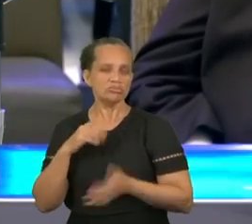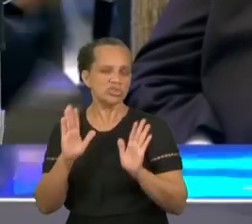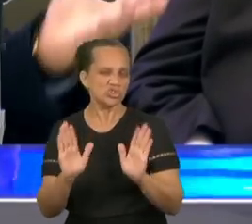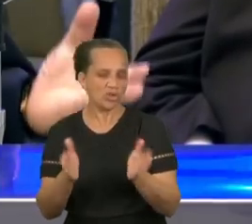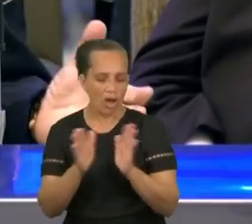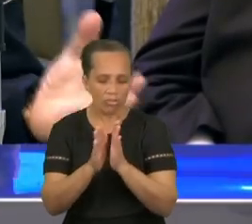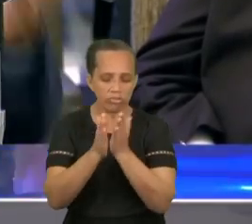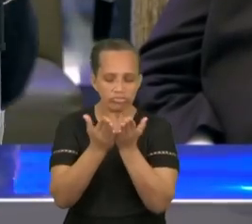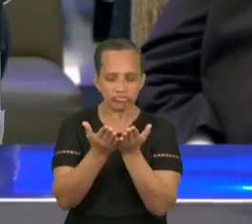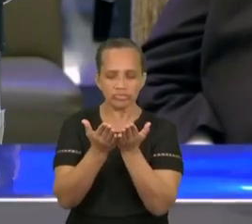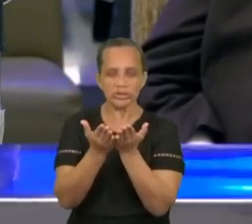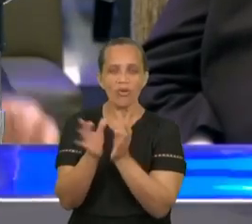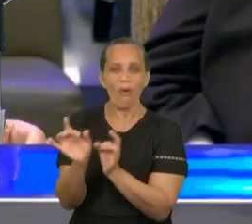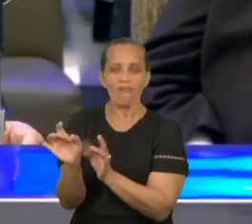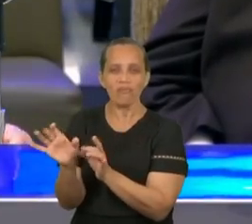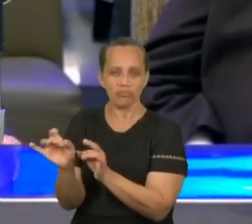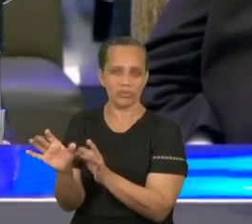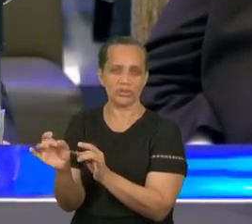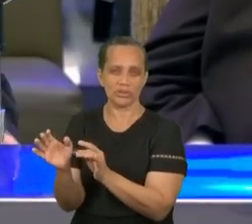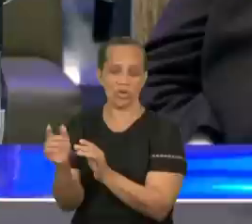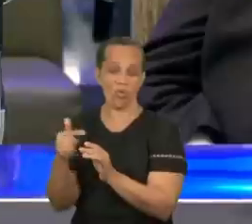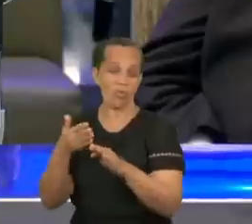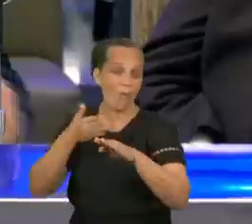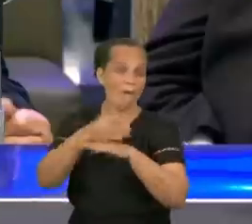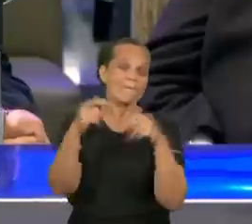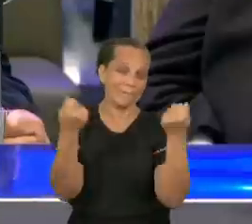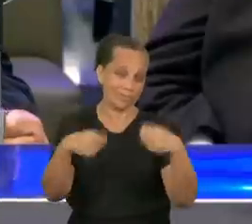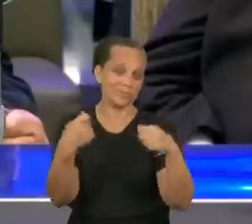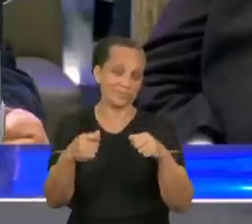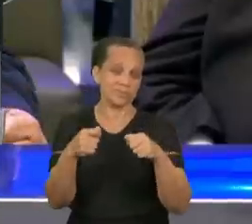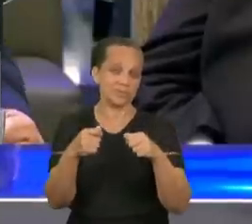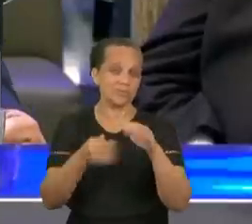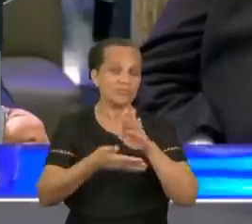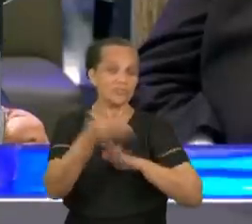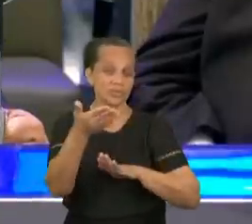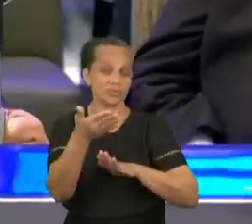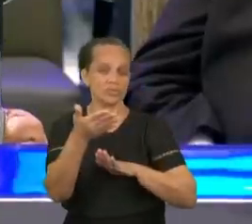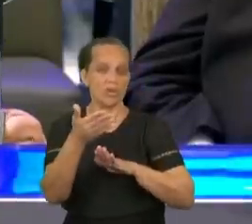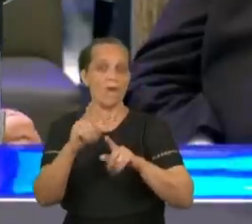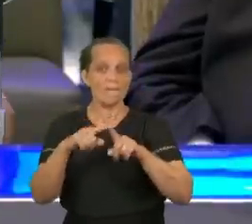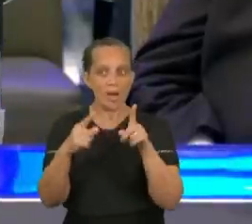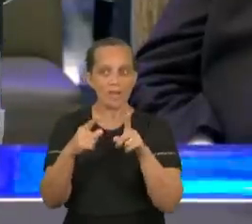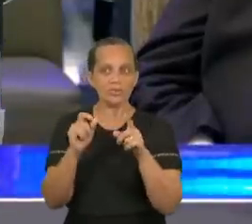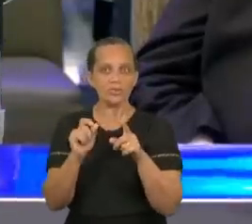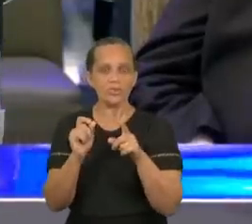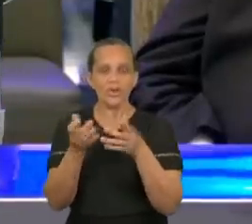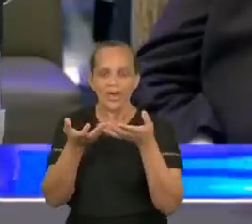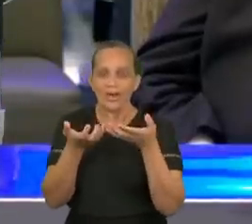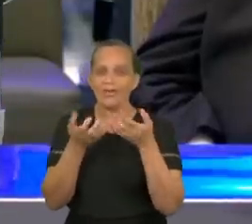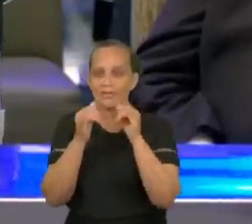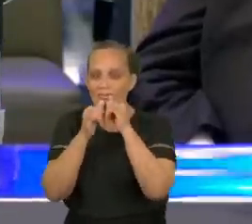vendi quando viajei o campo missionário mas me faz falta mas eu quero dizer a vocês que aqui